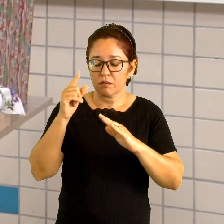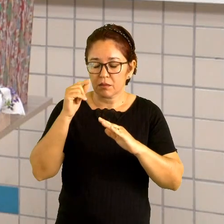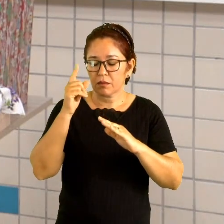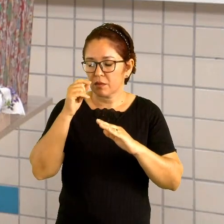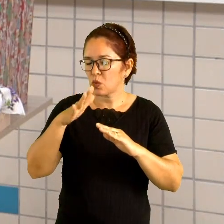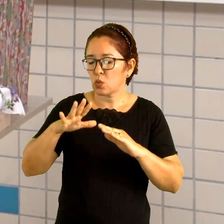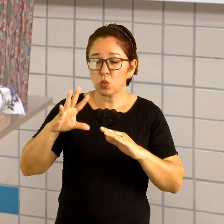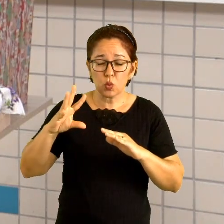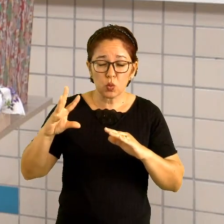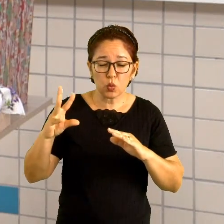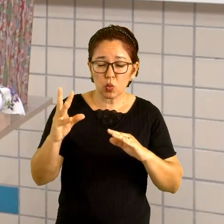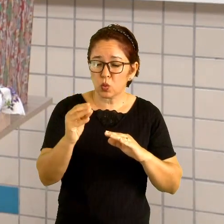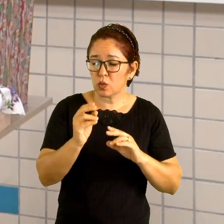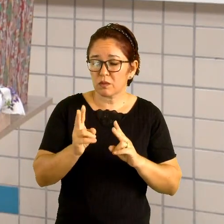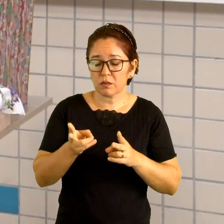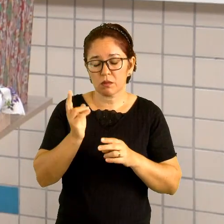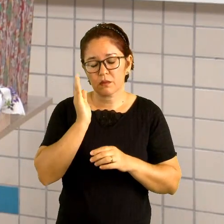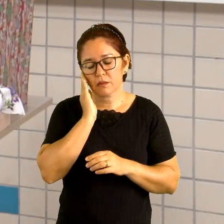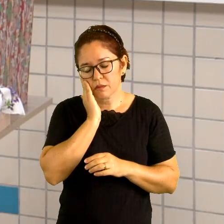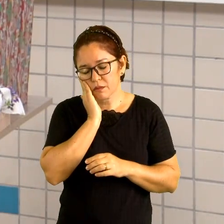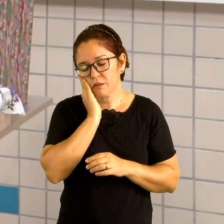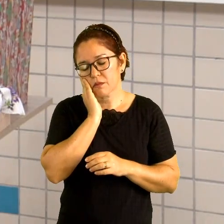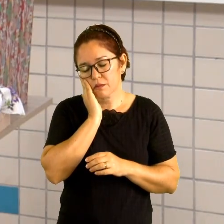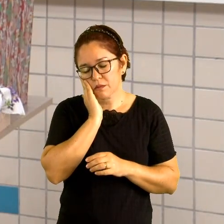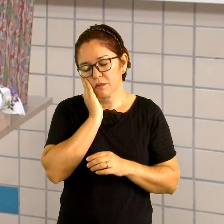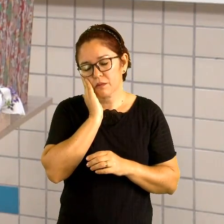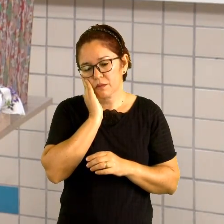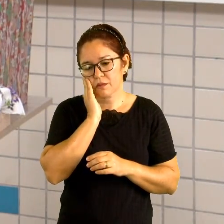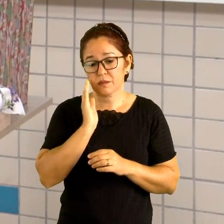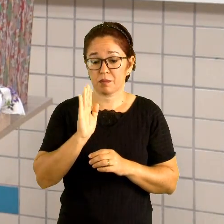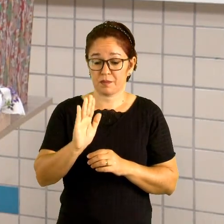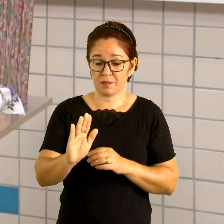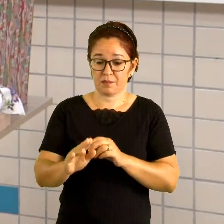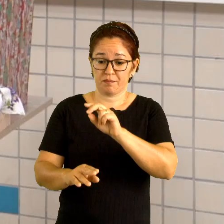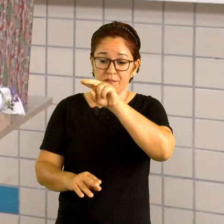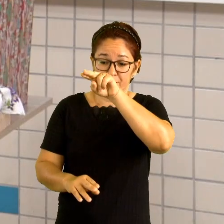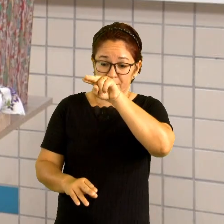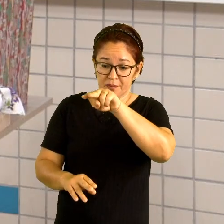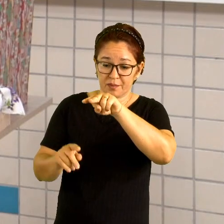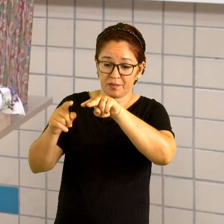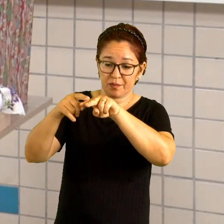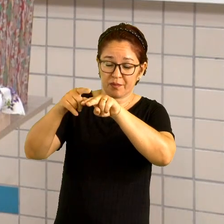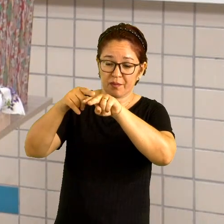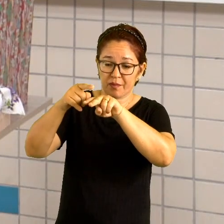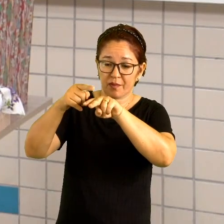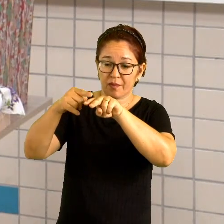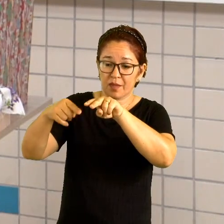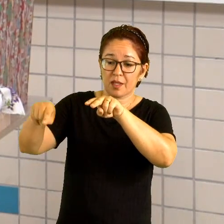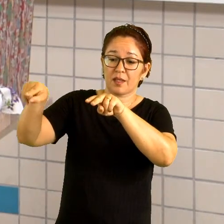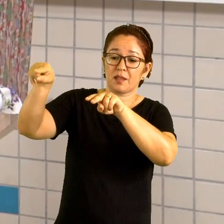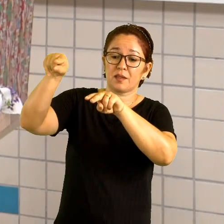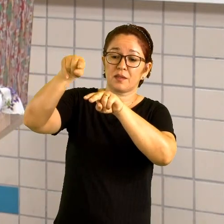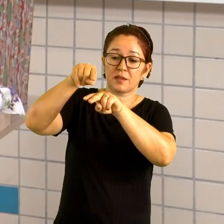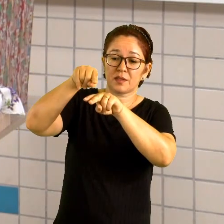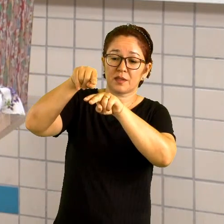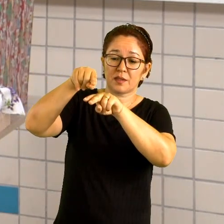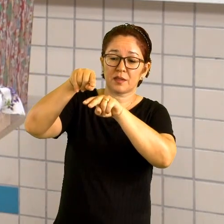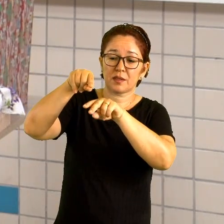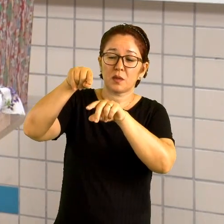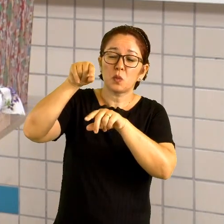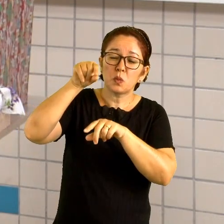onde todos viviam dormindo. Em cima desse rato tinha uma pulga. Será que é